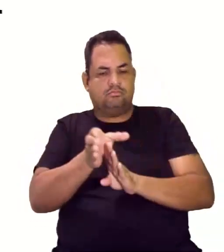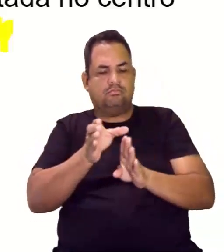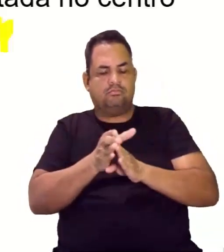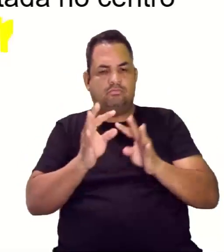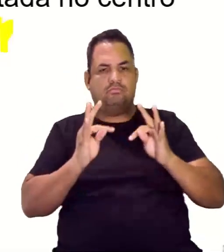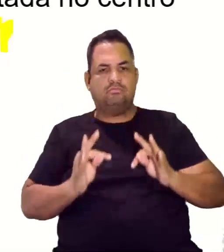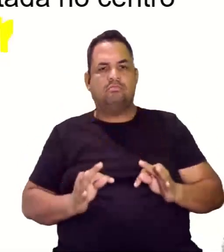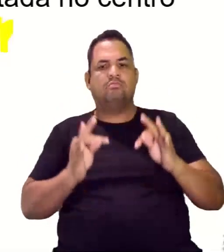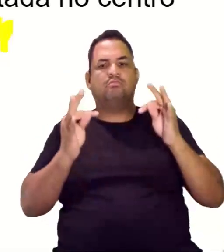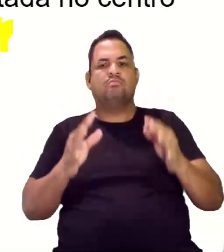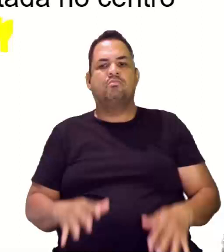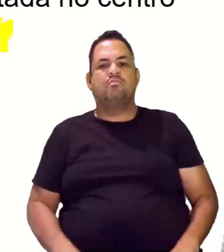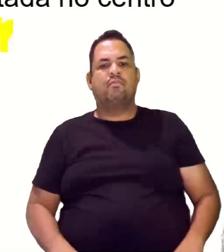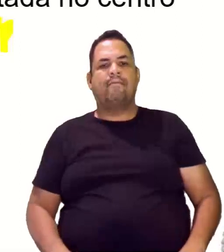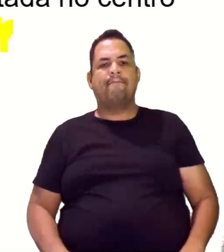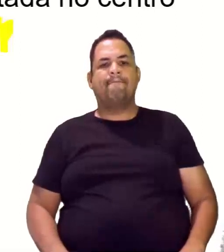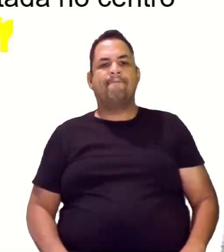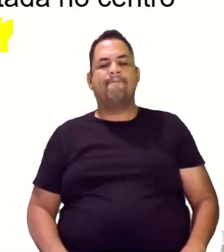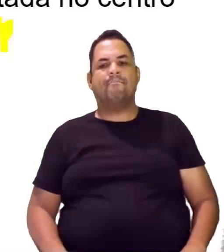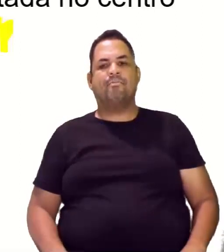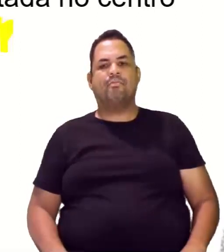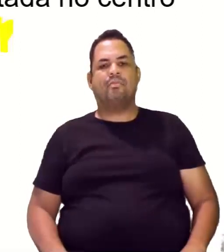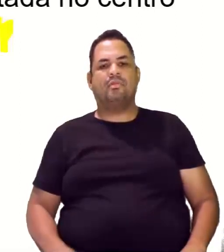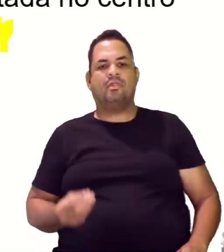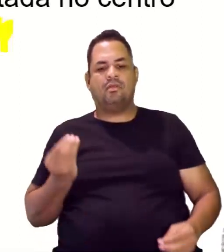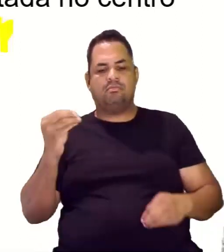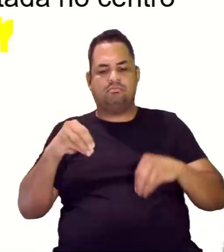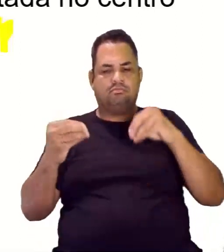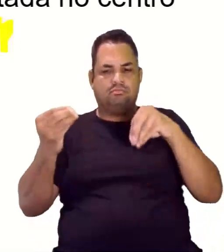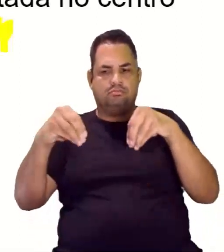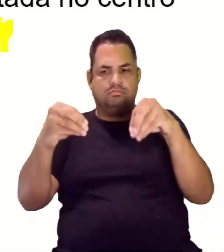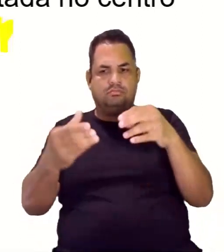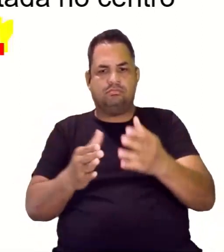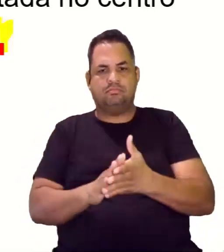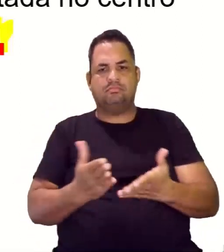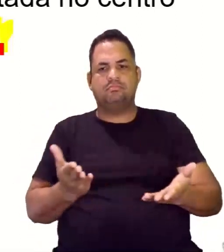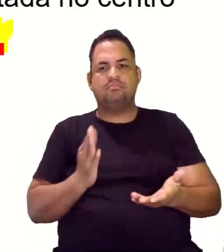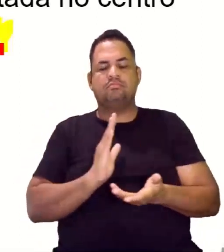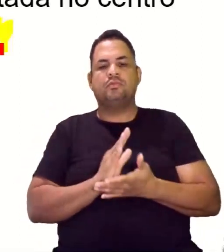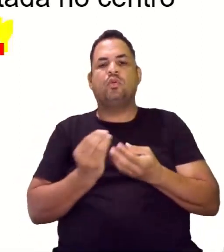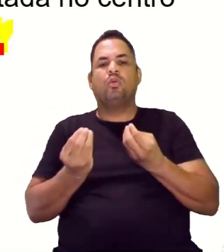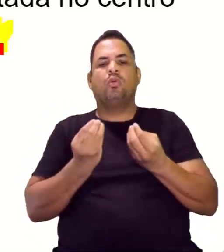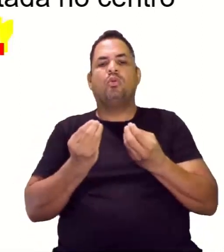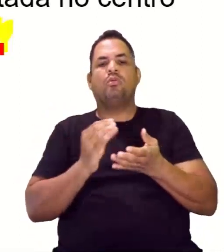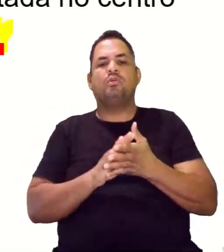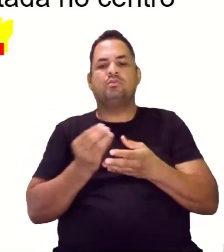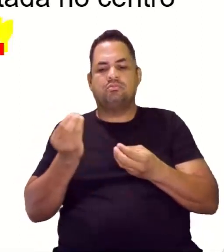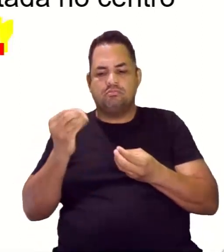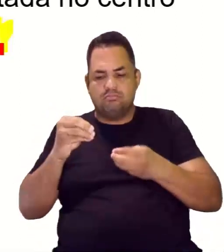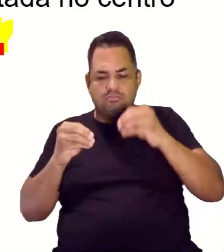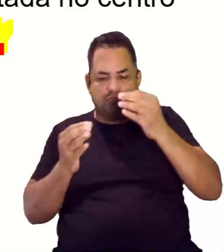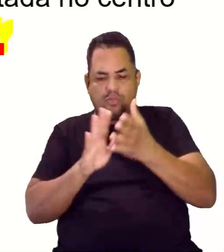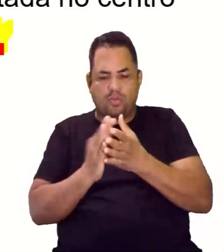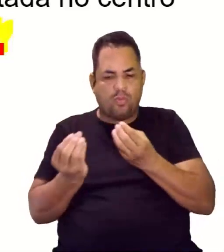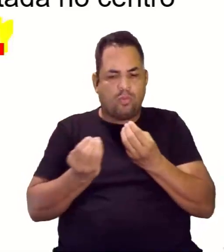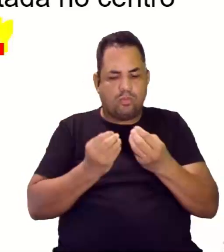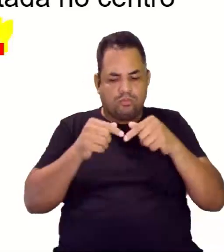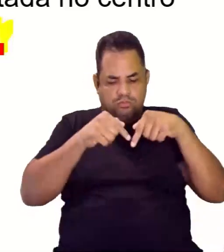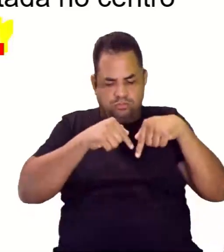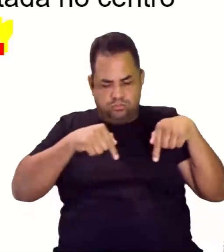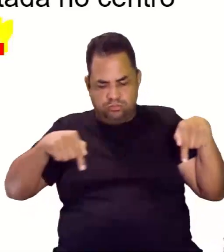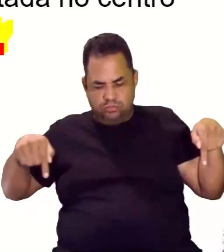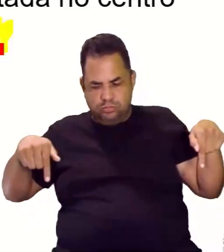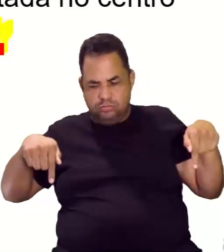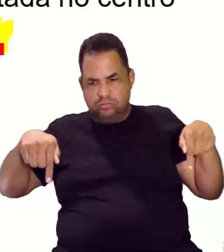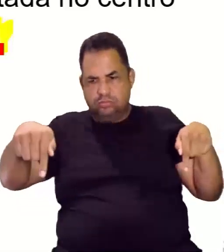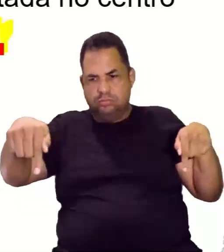recomendações técnicas. Então, a mudinha, né? Não mudou, tá? A maneira que eu tenho que plantar a muda numa região retangular de